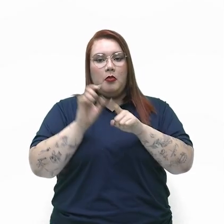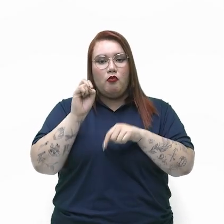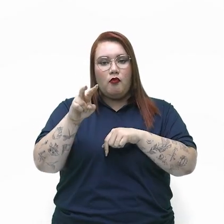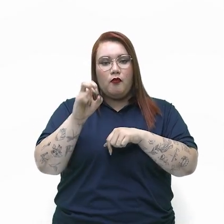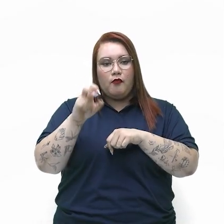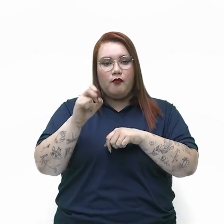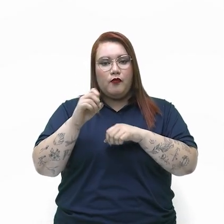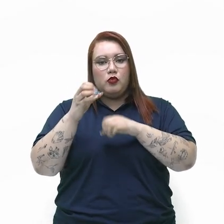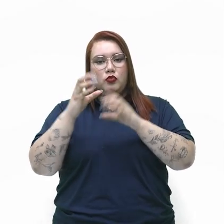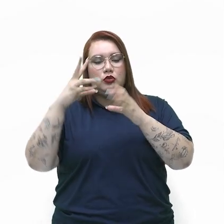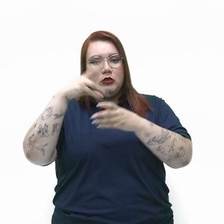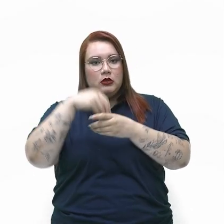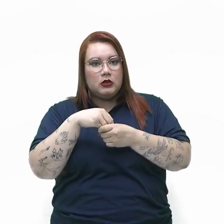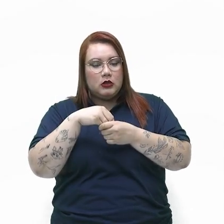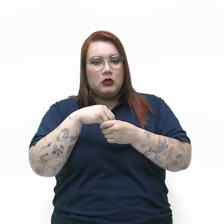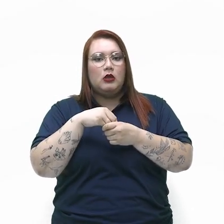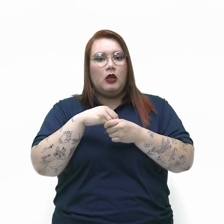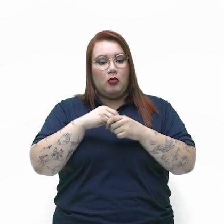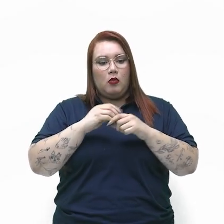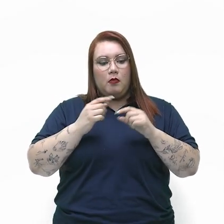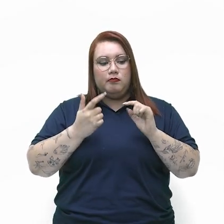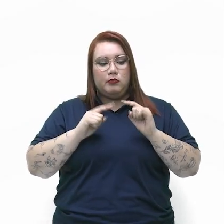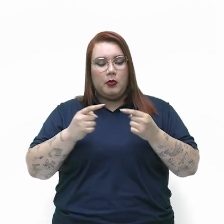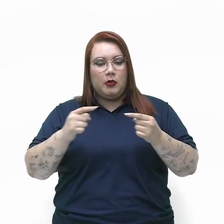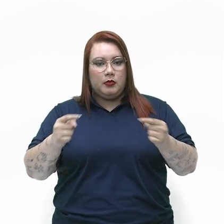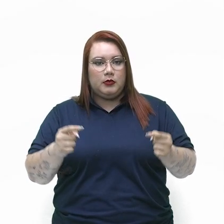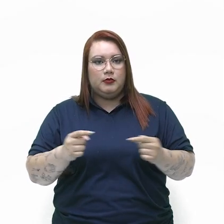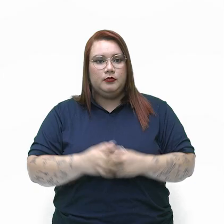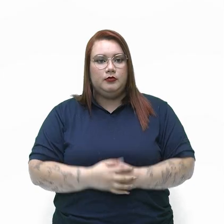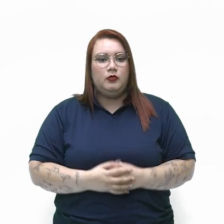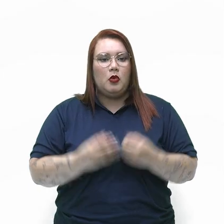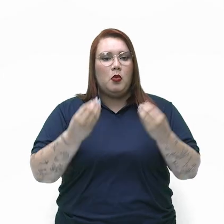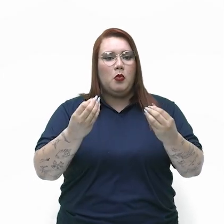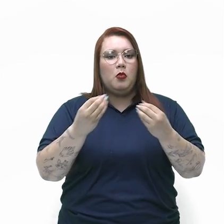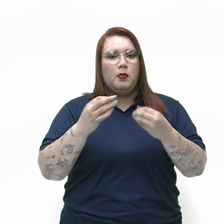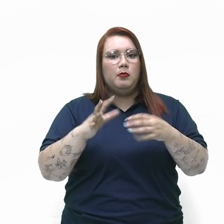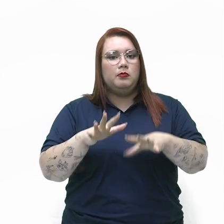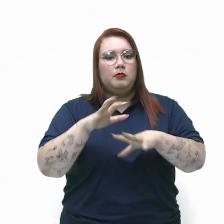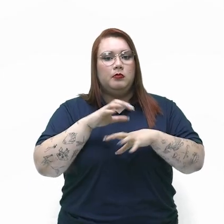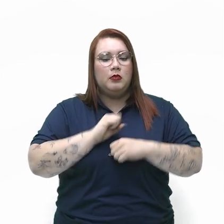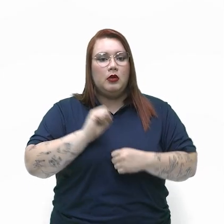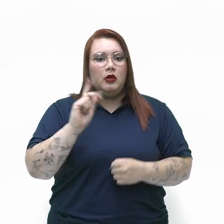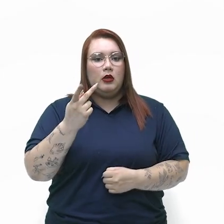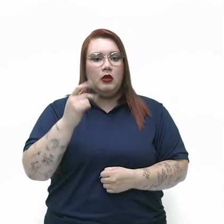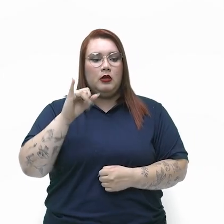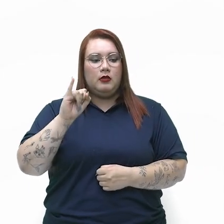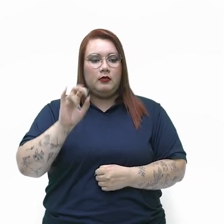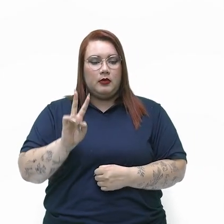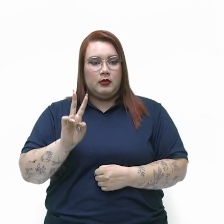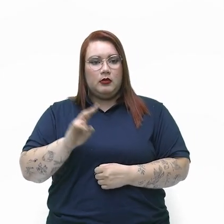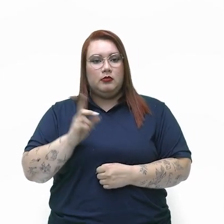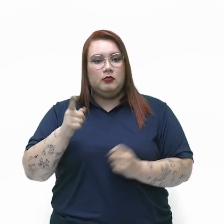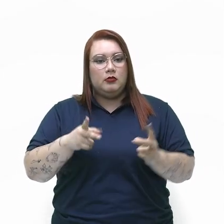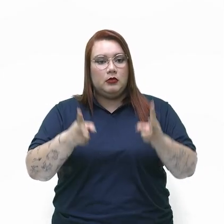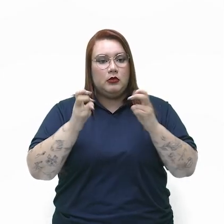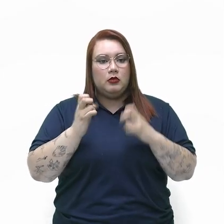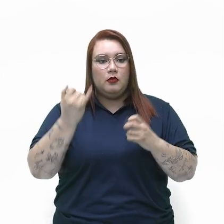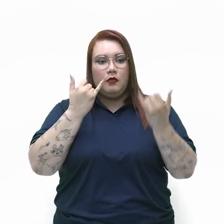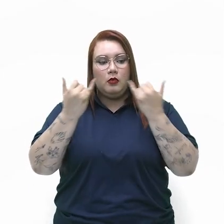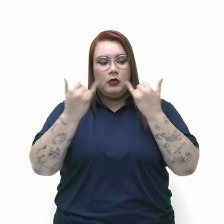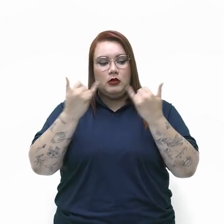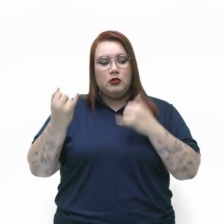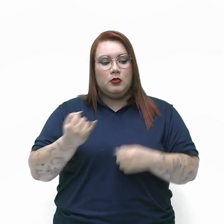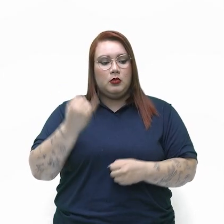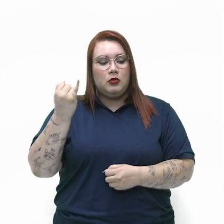os linfócitos para sua reprodução. E como pega o HIV? Vamos observar. Essa informação é bem importante,